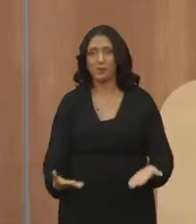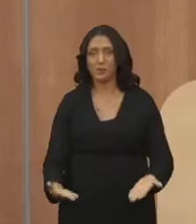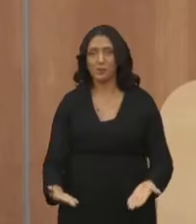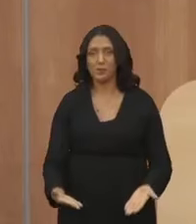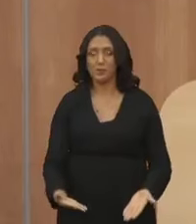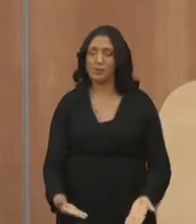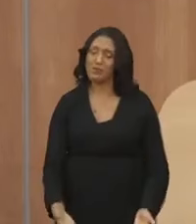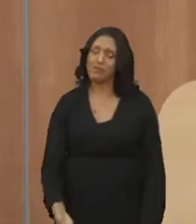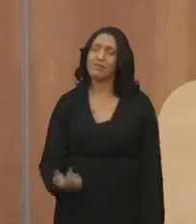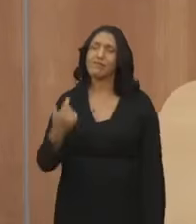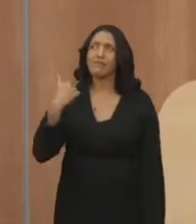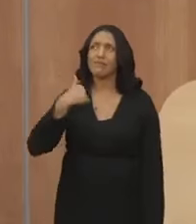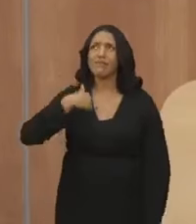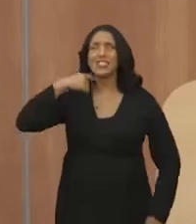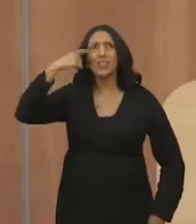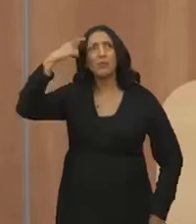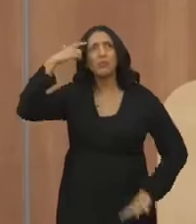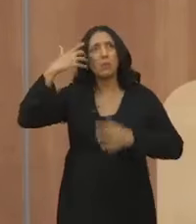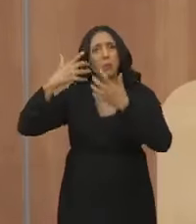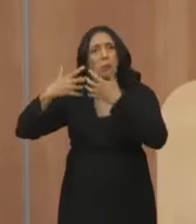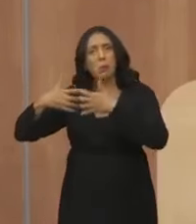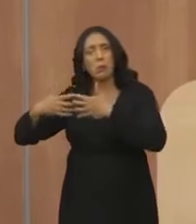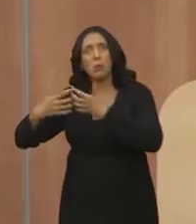Eu pensei muito, não é,